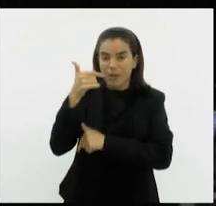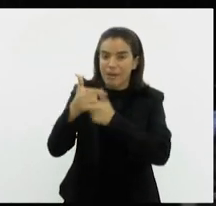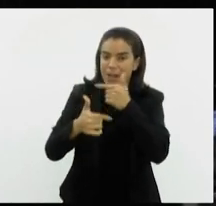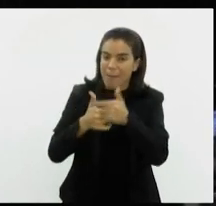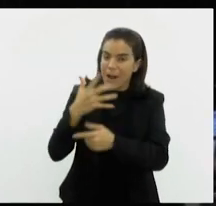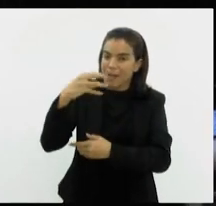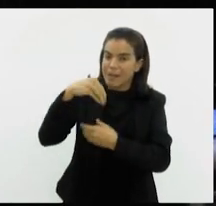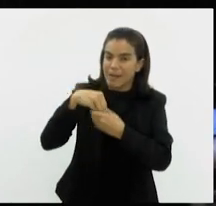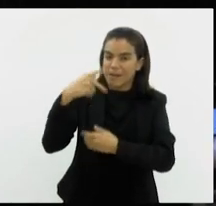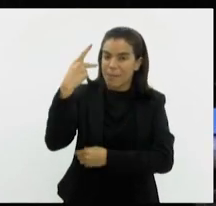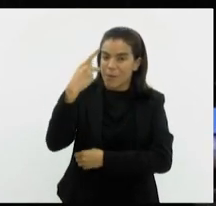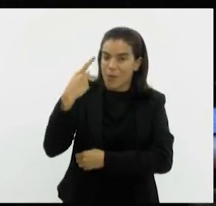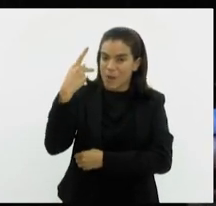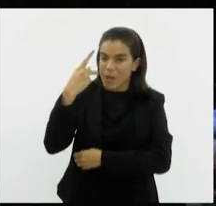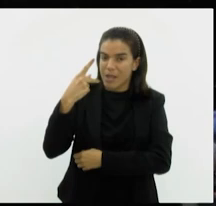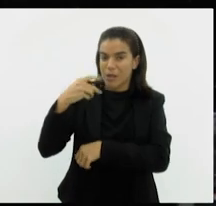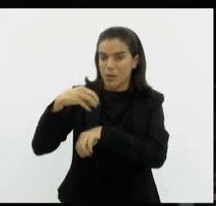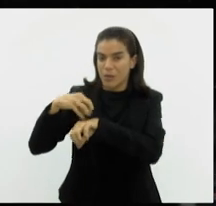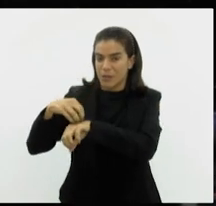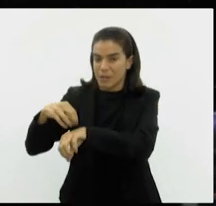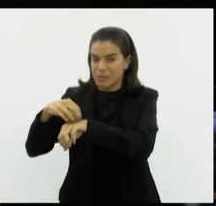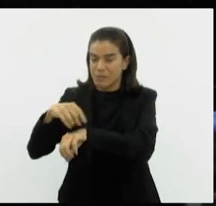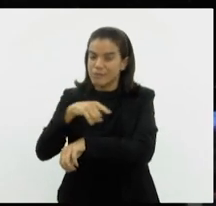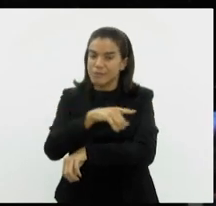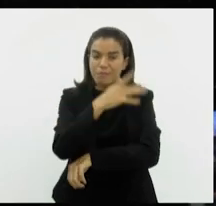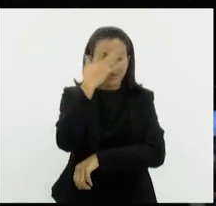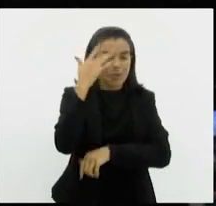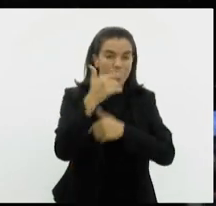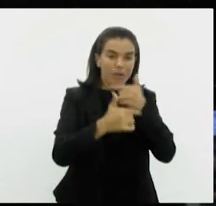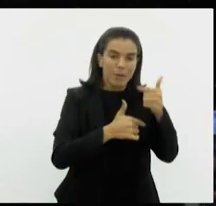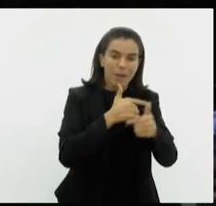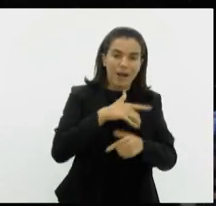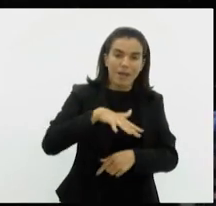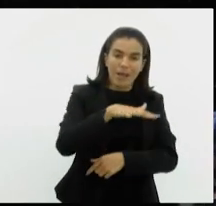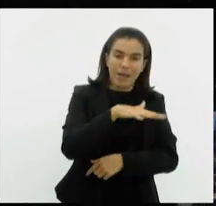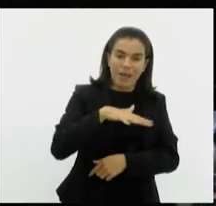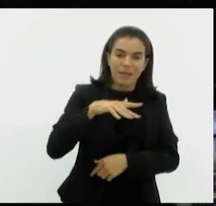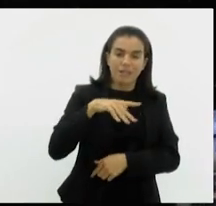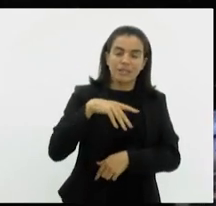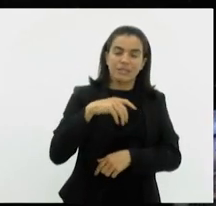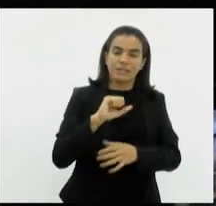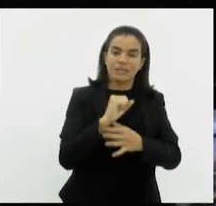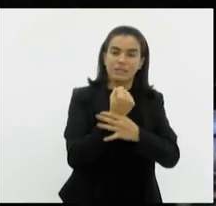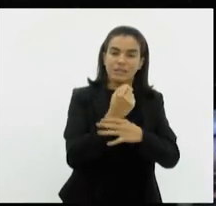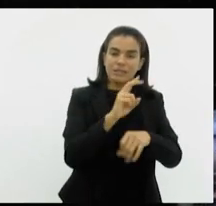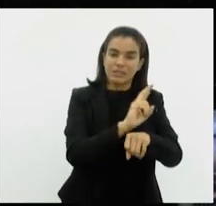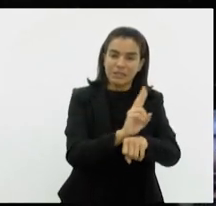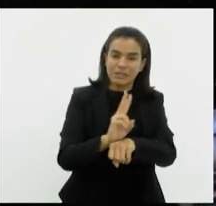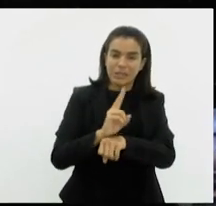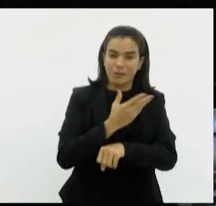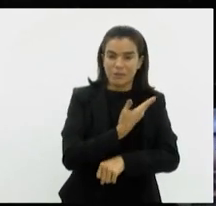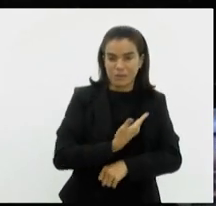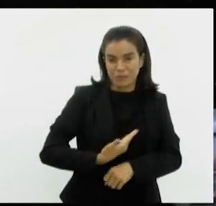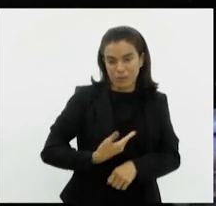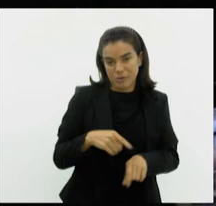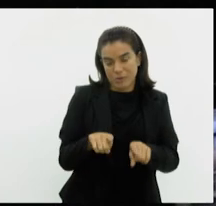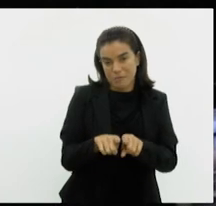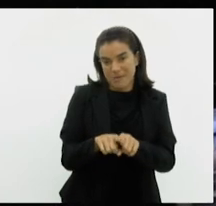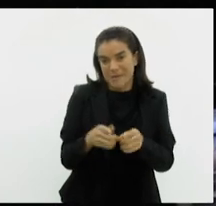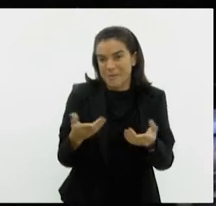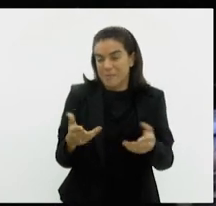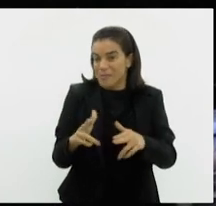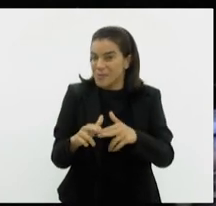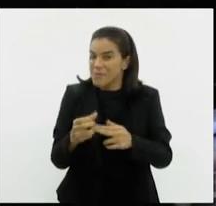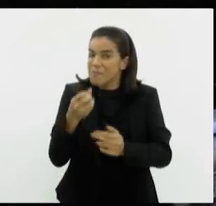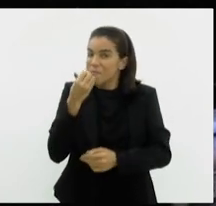transporte e aqueles que atuam na área da segurança pública e nada melhor do que o cenário dessa casa